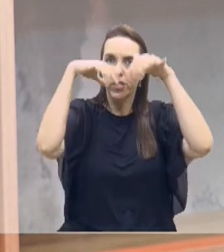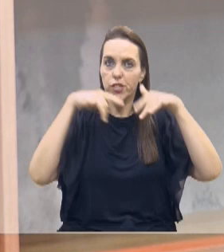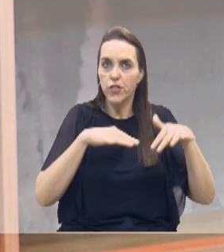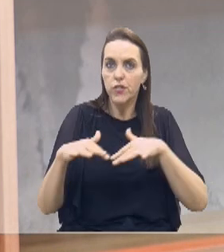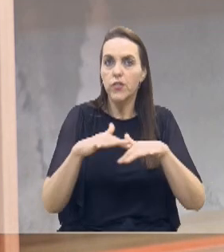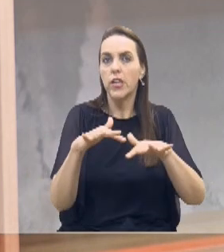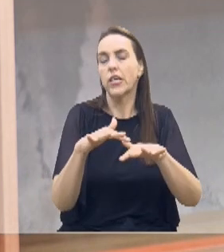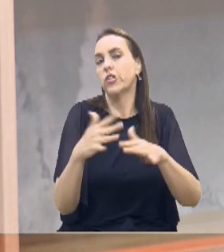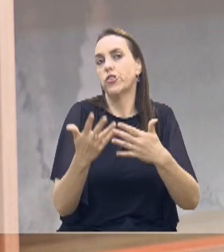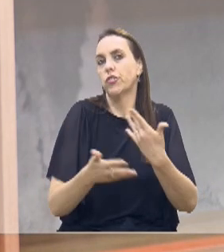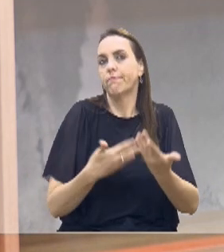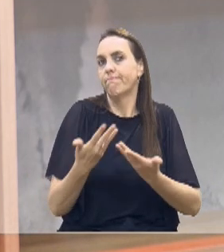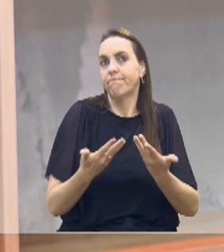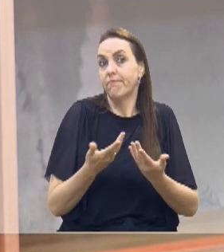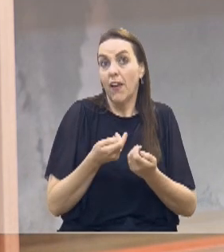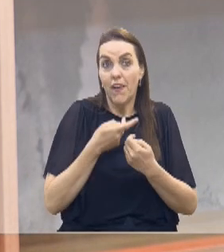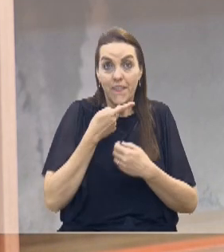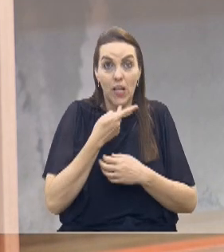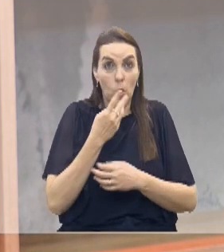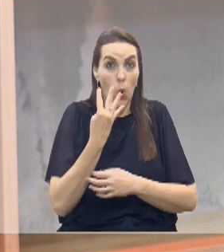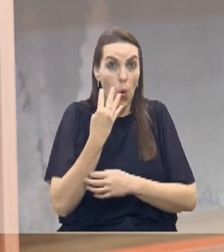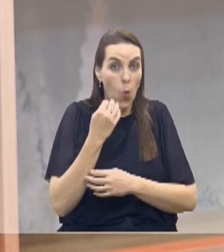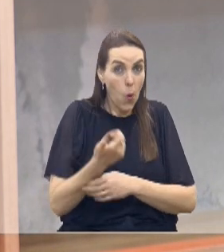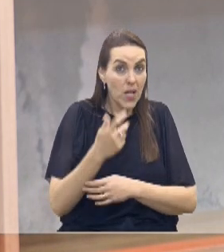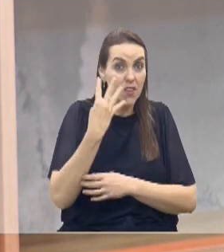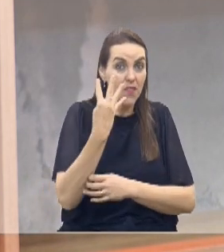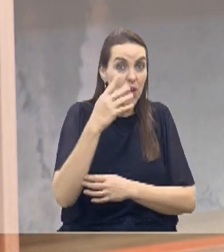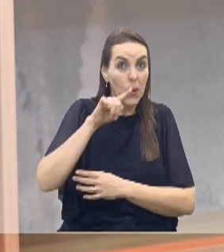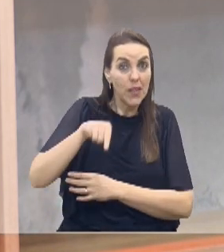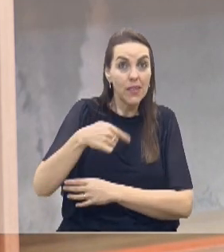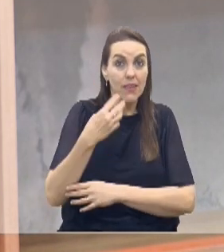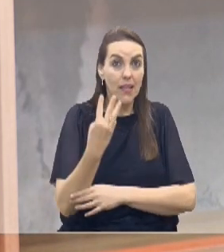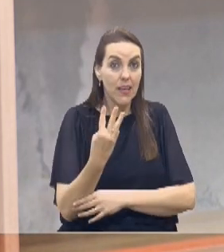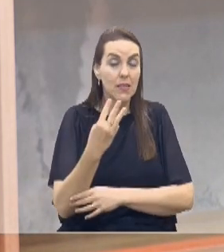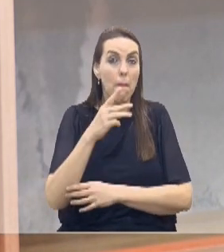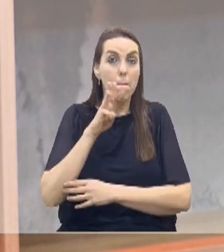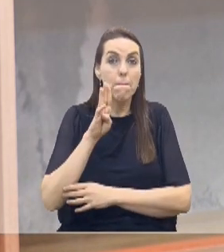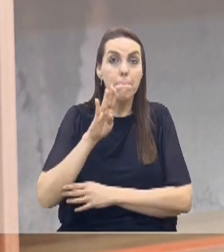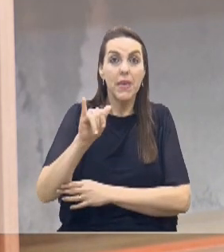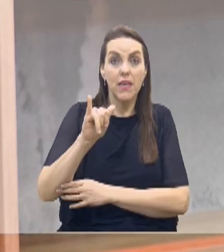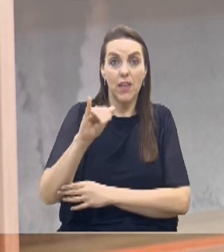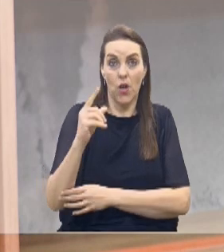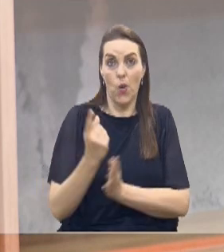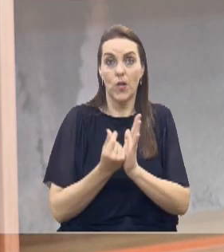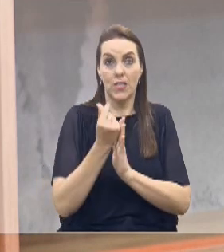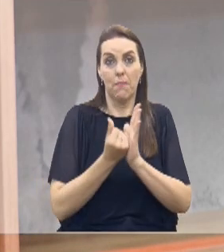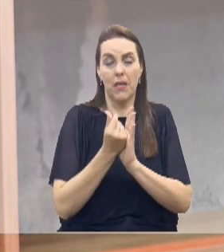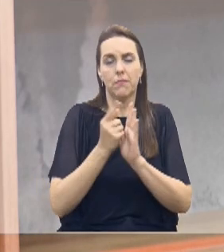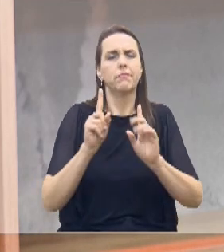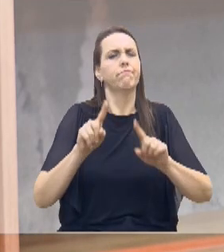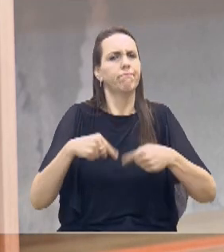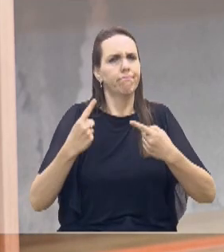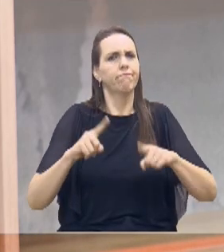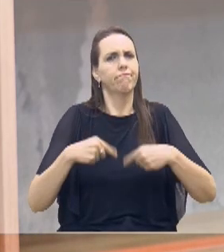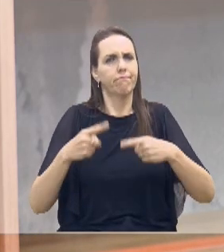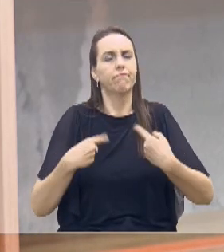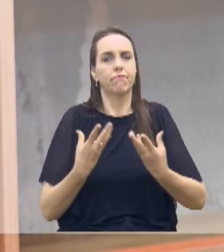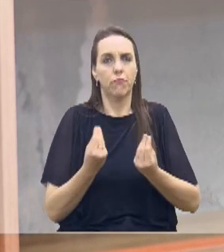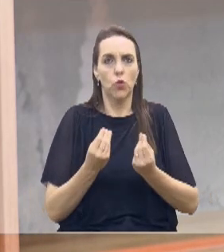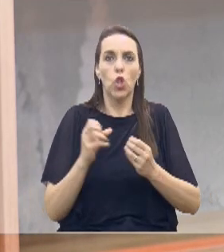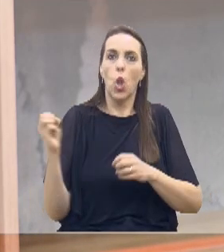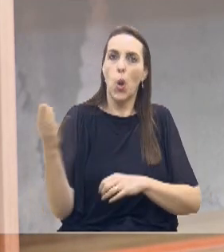de quase 3,8 bilhões de orçamento, mas muitos desafios. Novo